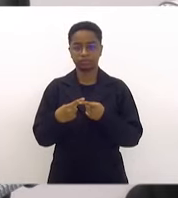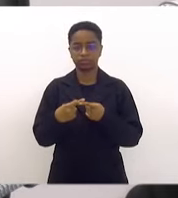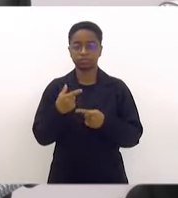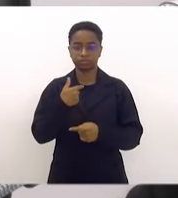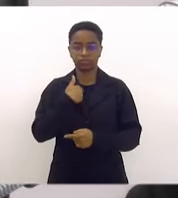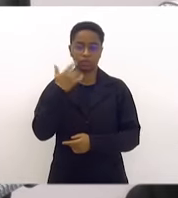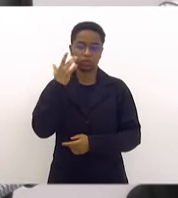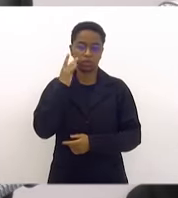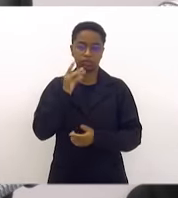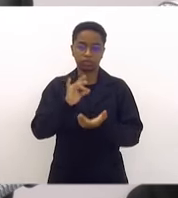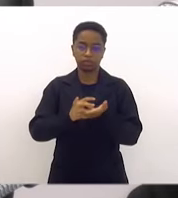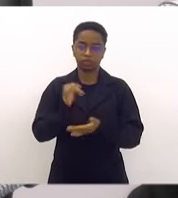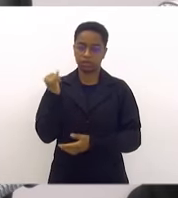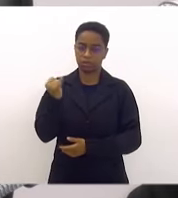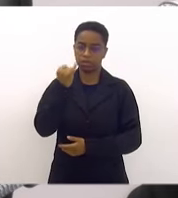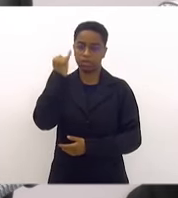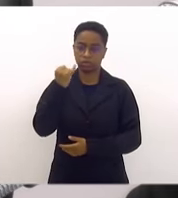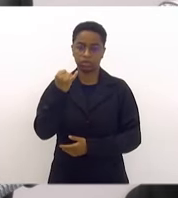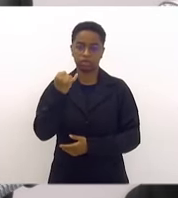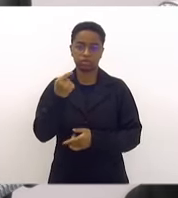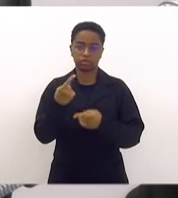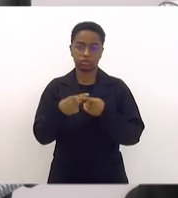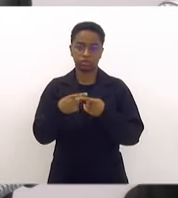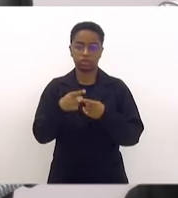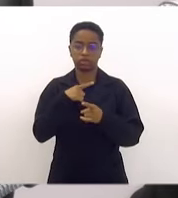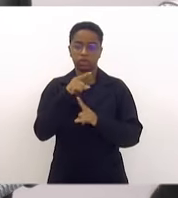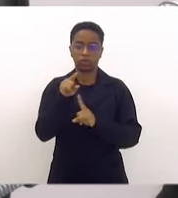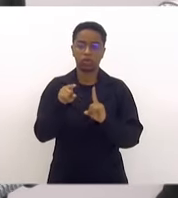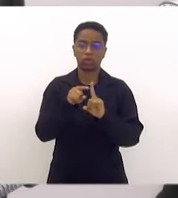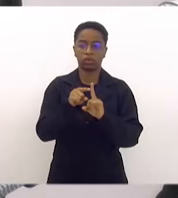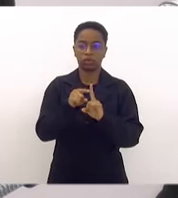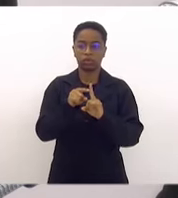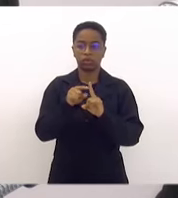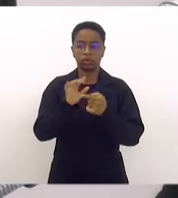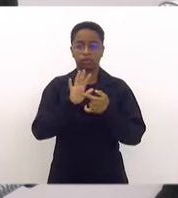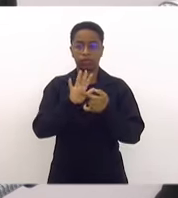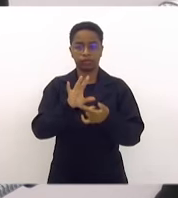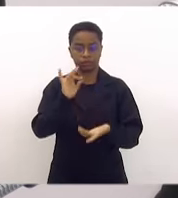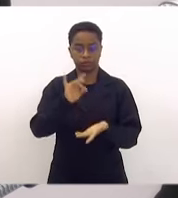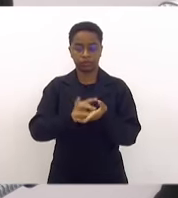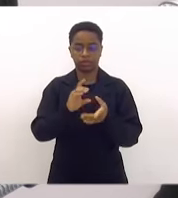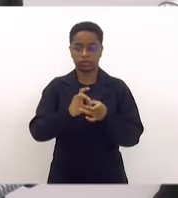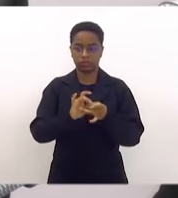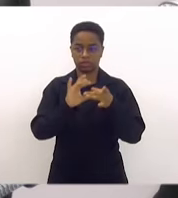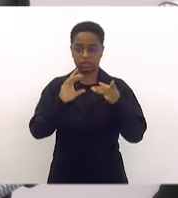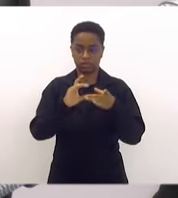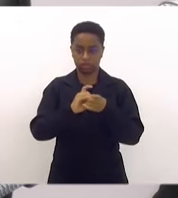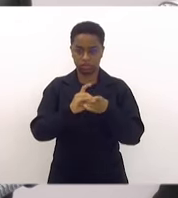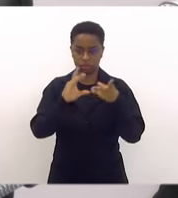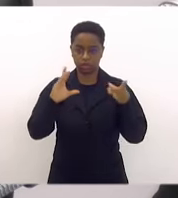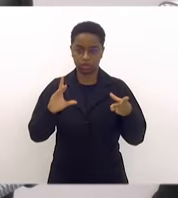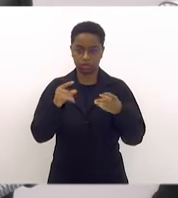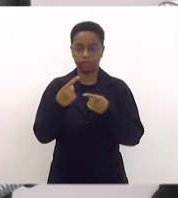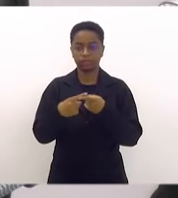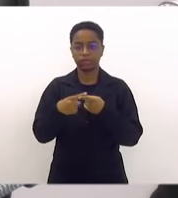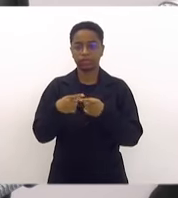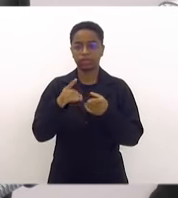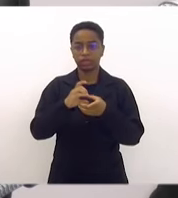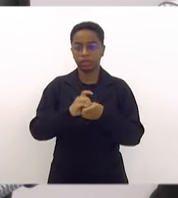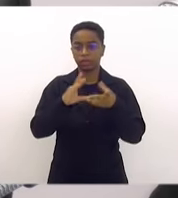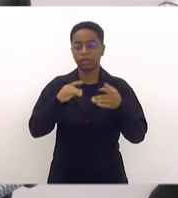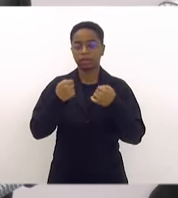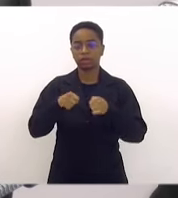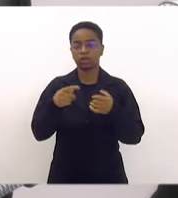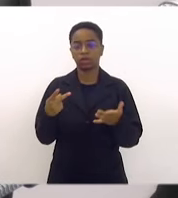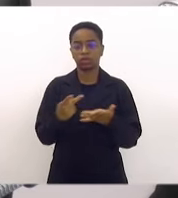fundamental importância para manutenção de uma verdadeira democracia democracia que deve ser exigida em todos